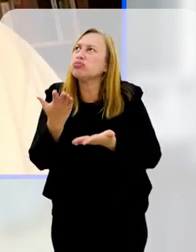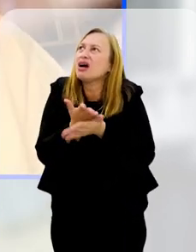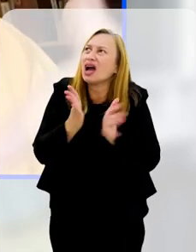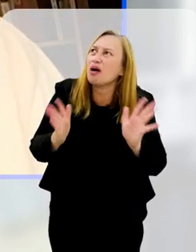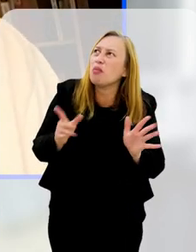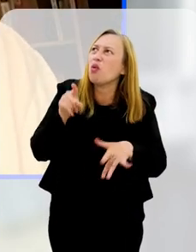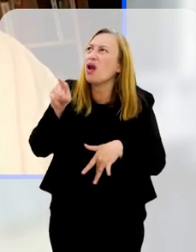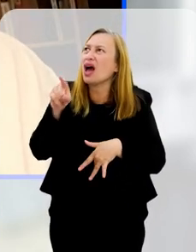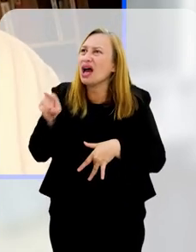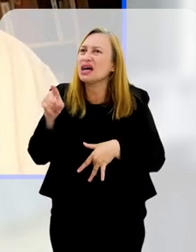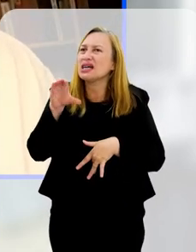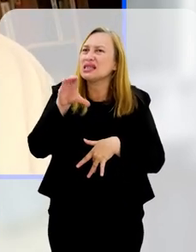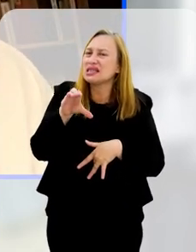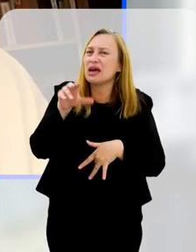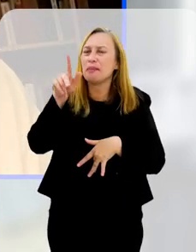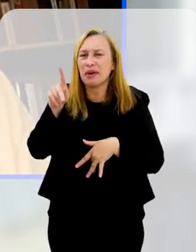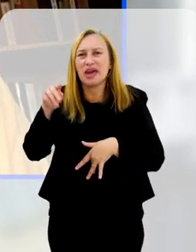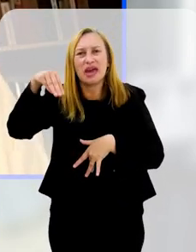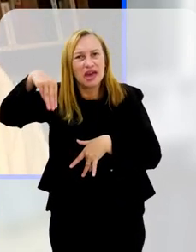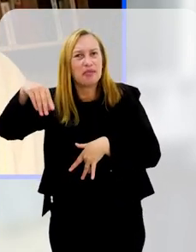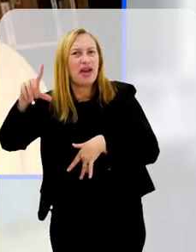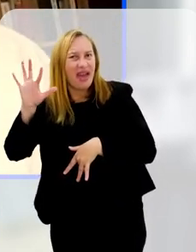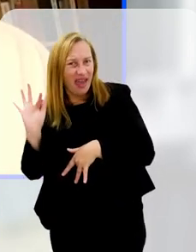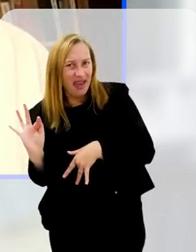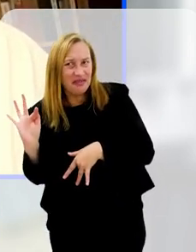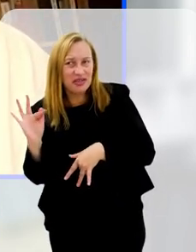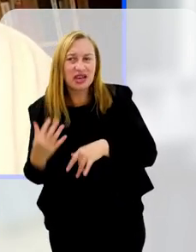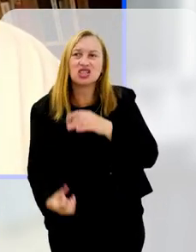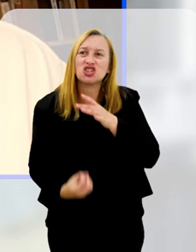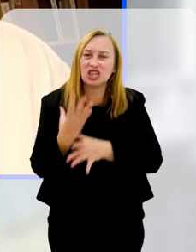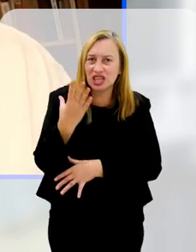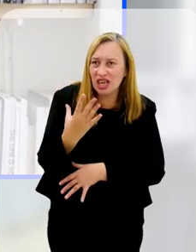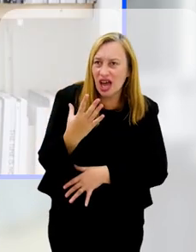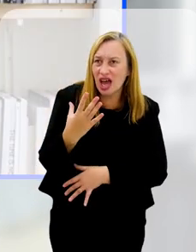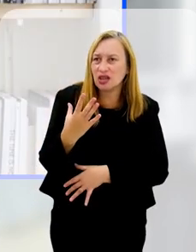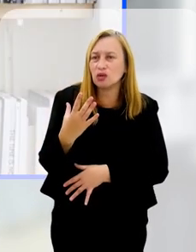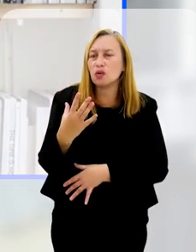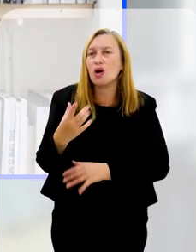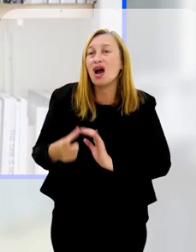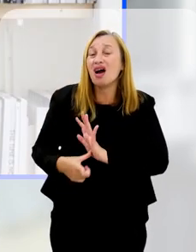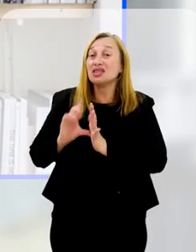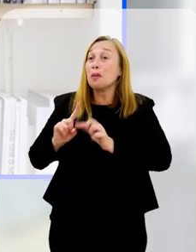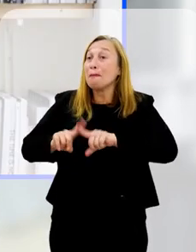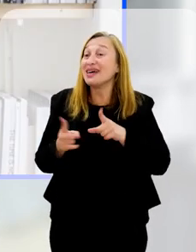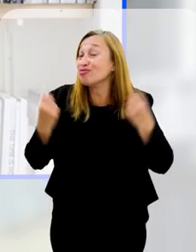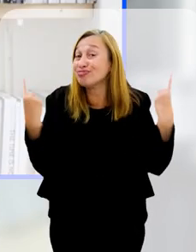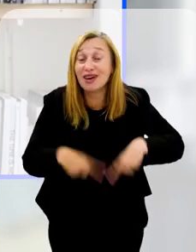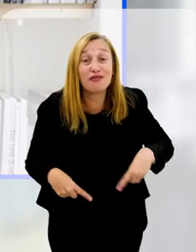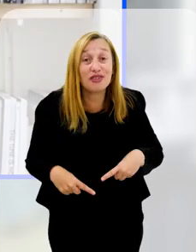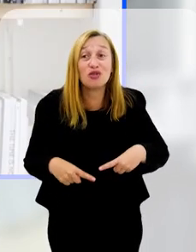mas depois já acabou caindo lá a tal da CPMF que ele tinha criado no peito e na raça, mas esse é um desafio,